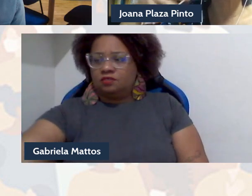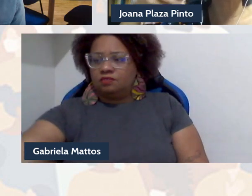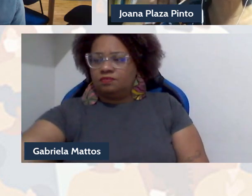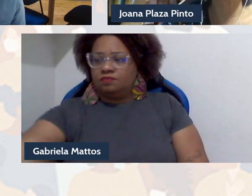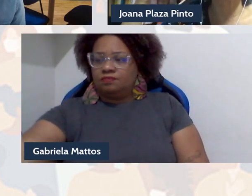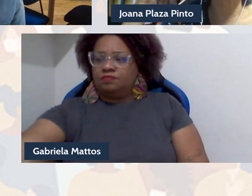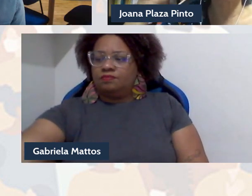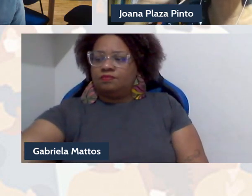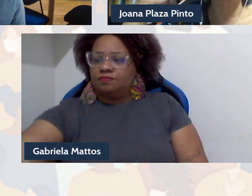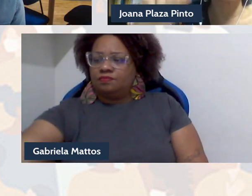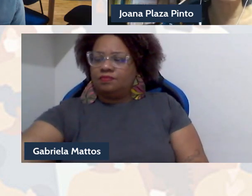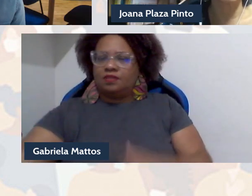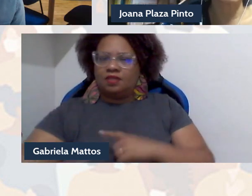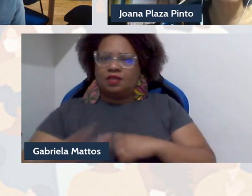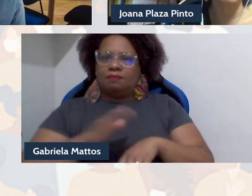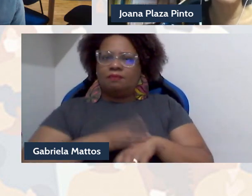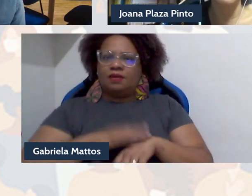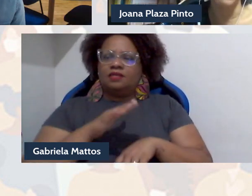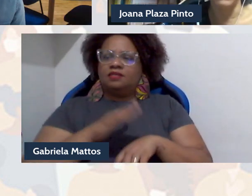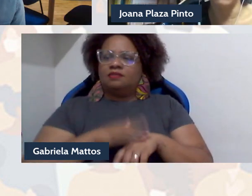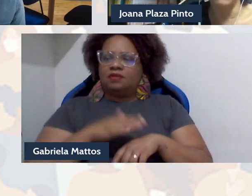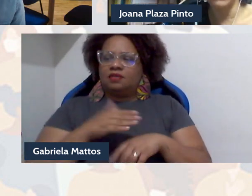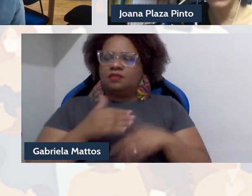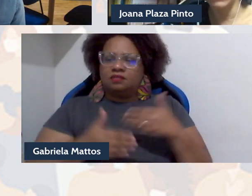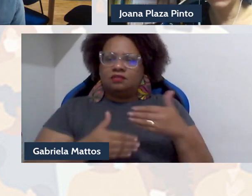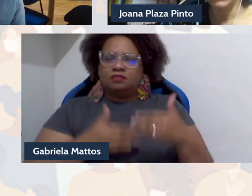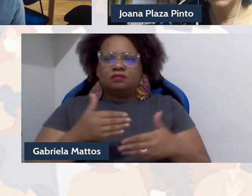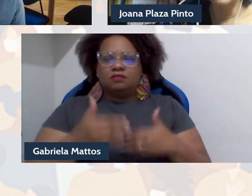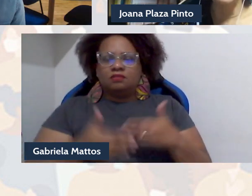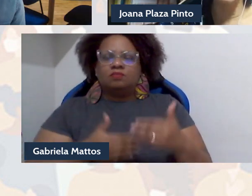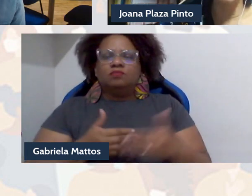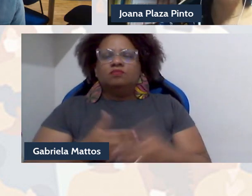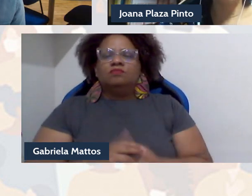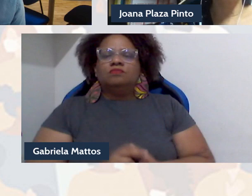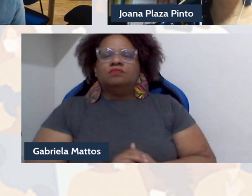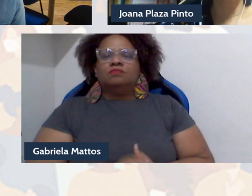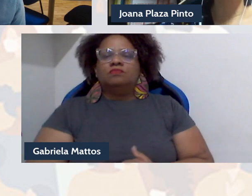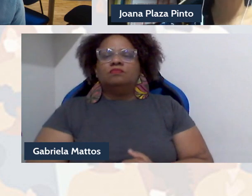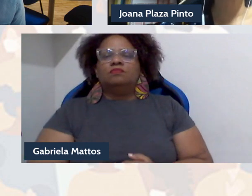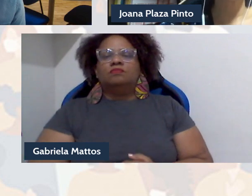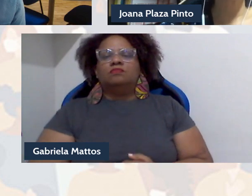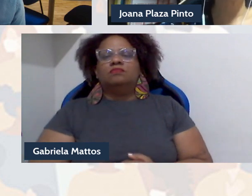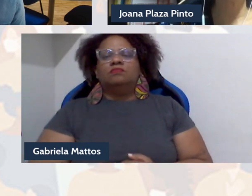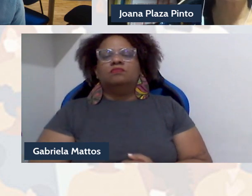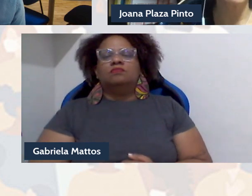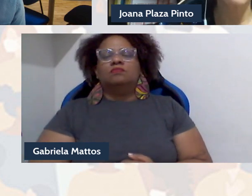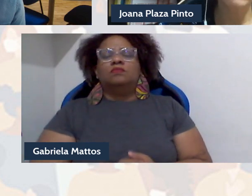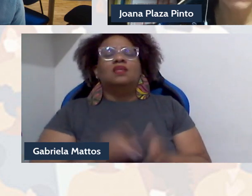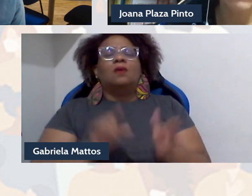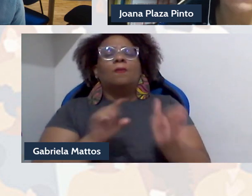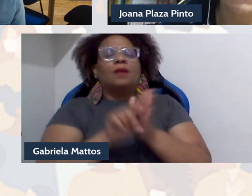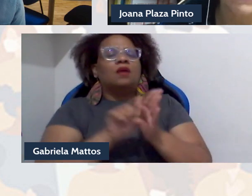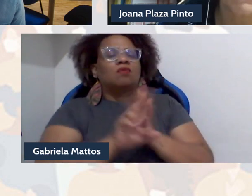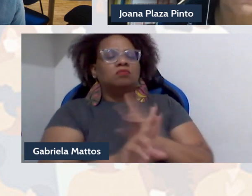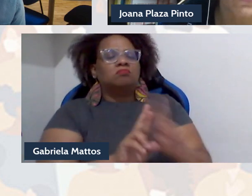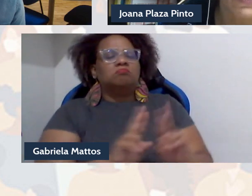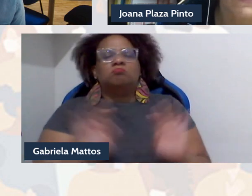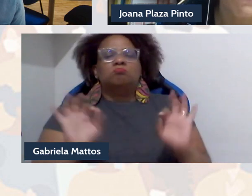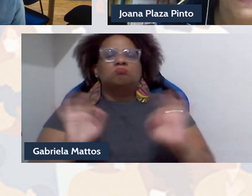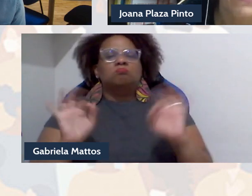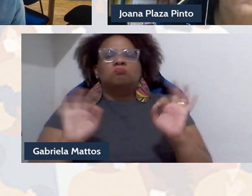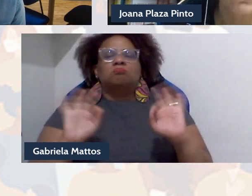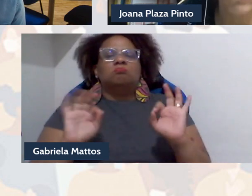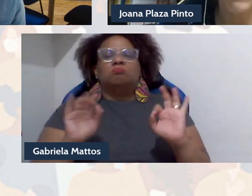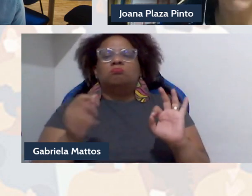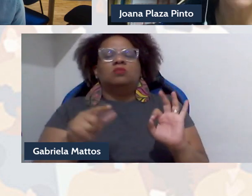que parecia estar quebrado na circulação entre os espaços. E o questionário não tinha nenhum tipo de pergunta, a Rosane perguntou,